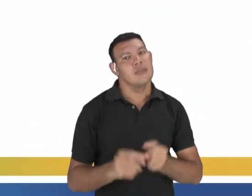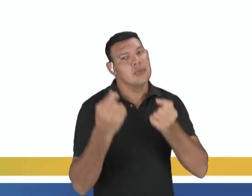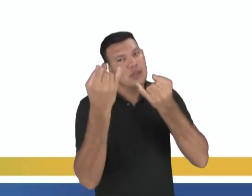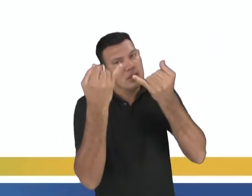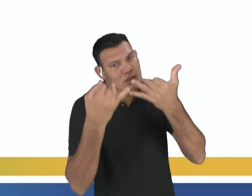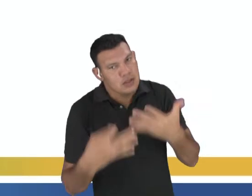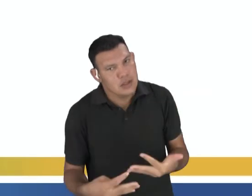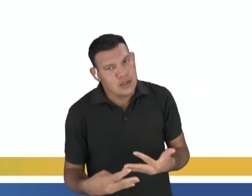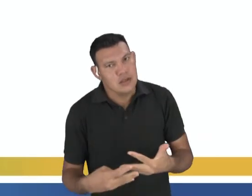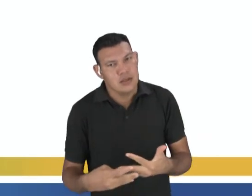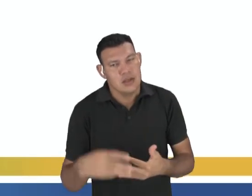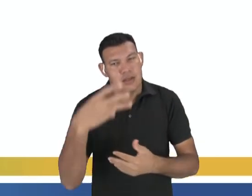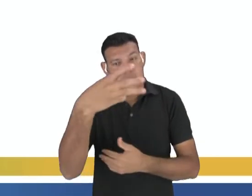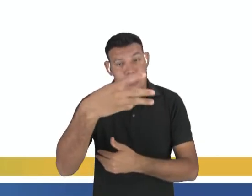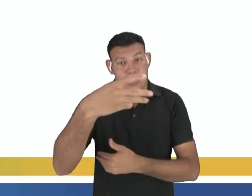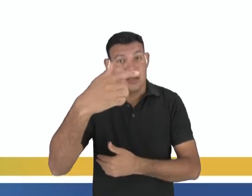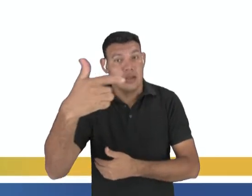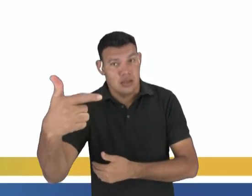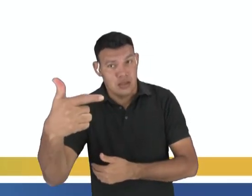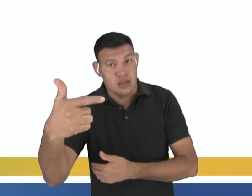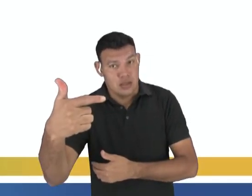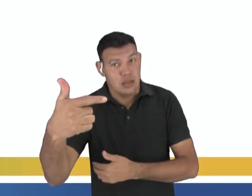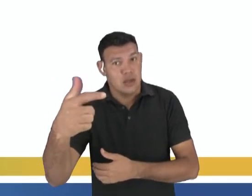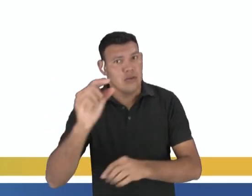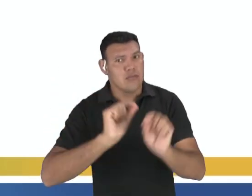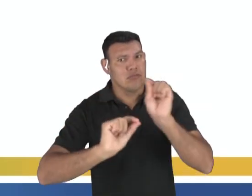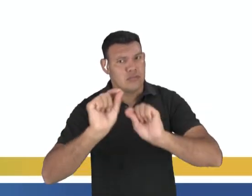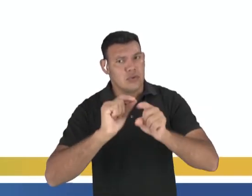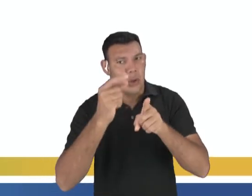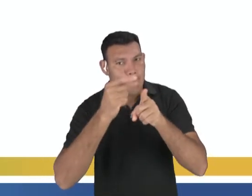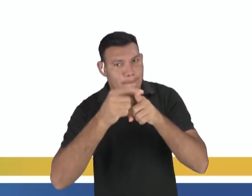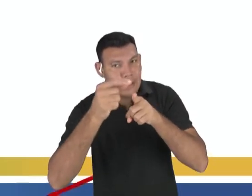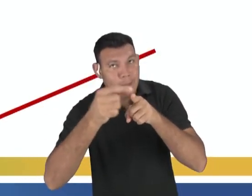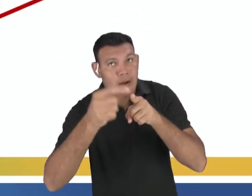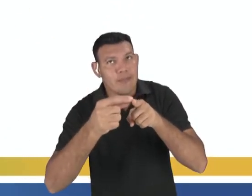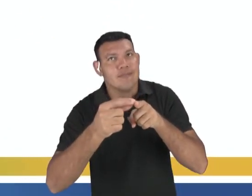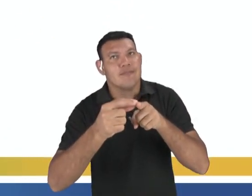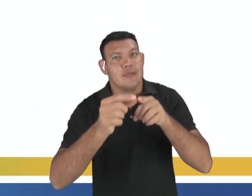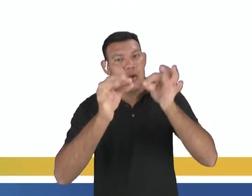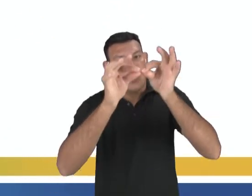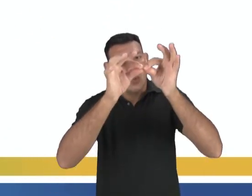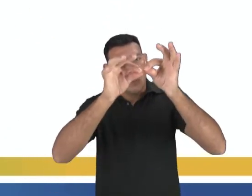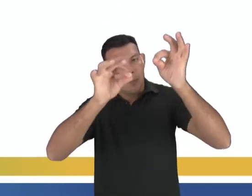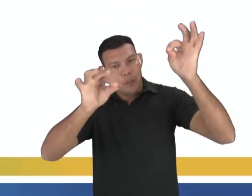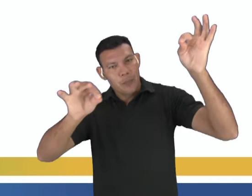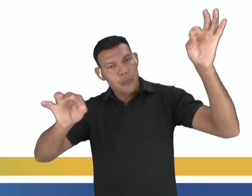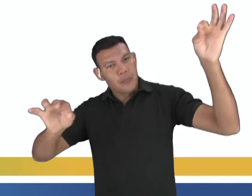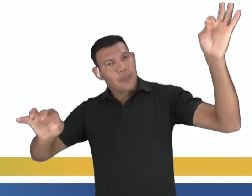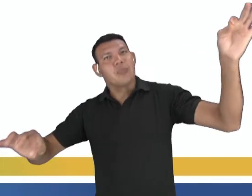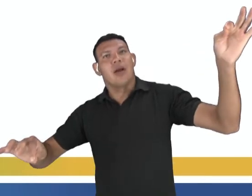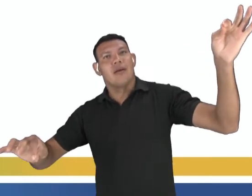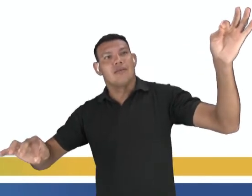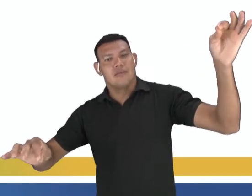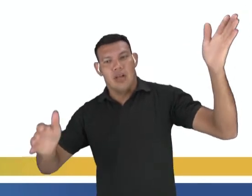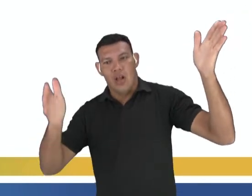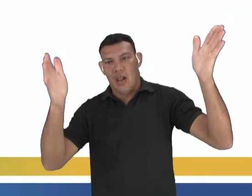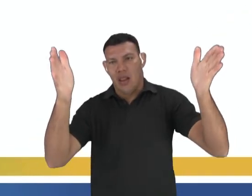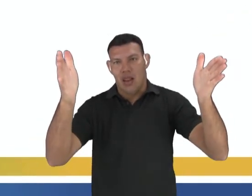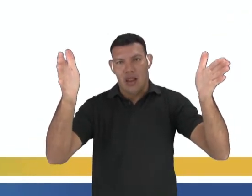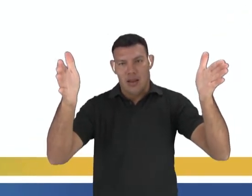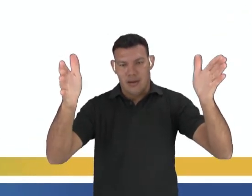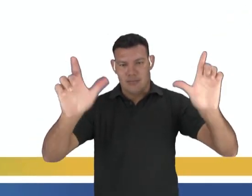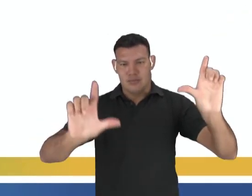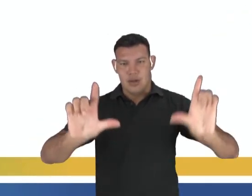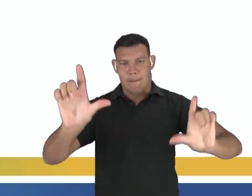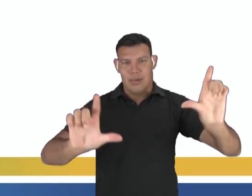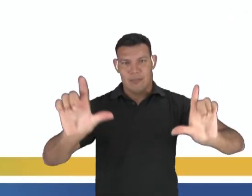polegadas você tem que ter em mente que a medida que ela informa é essa medida aqui ó Ou seja a medida